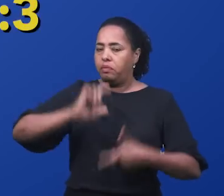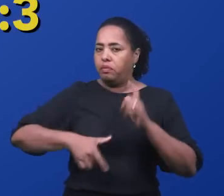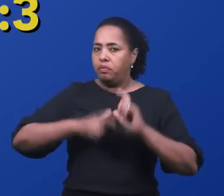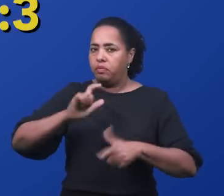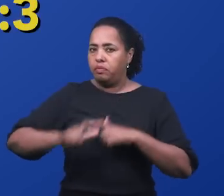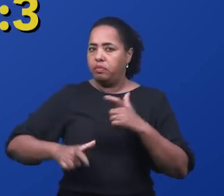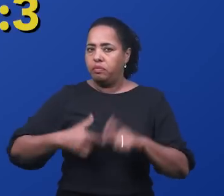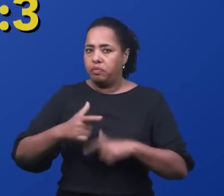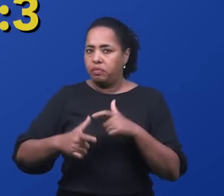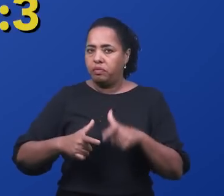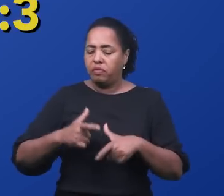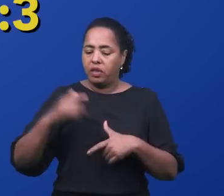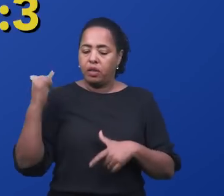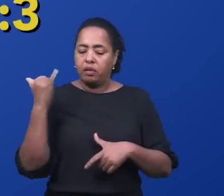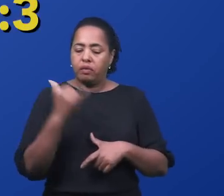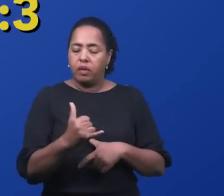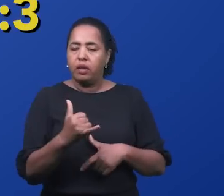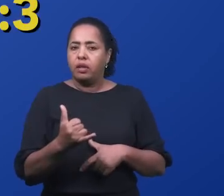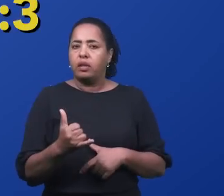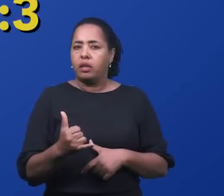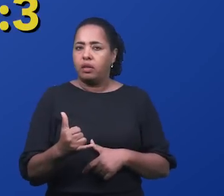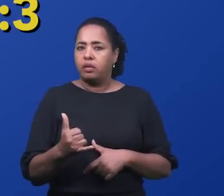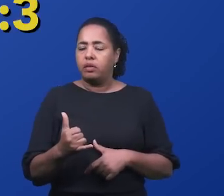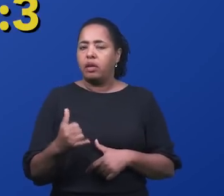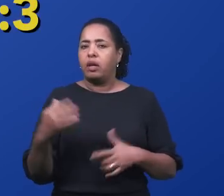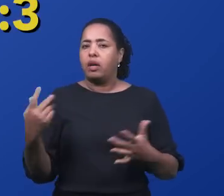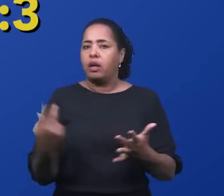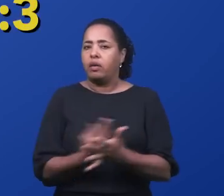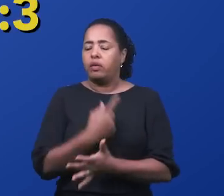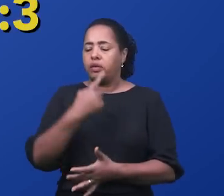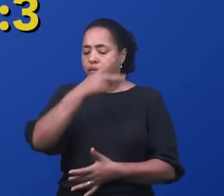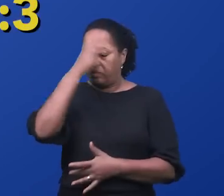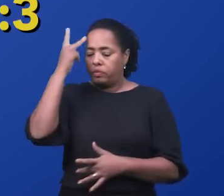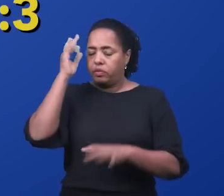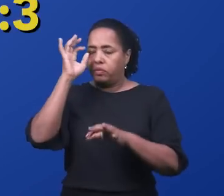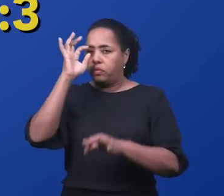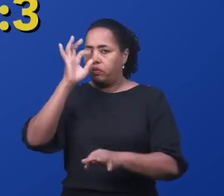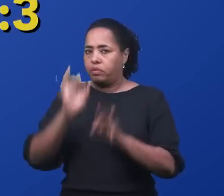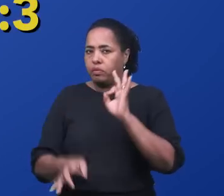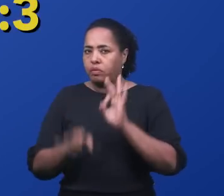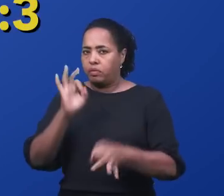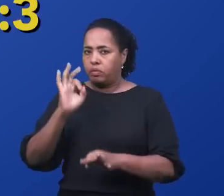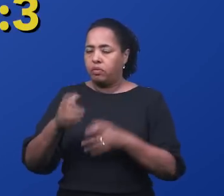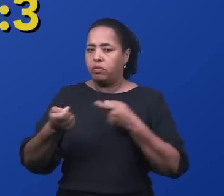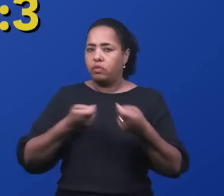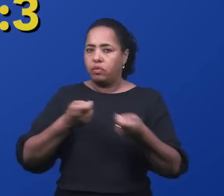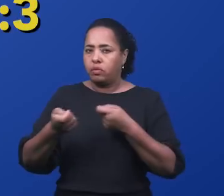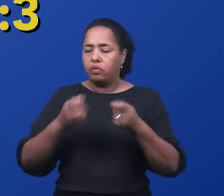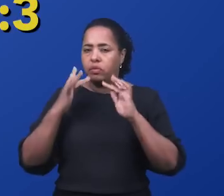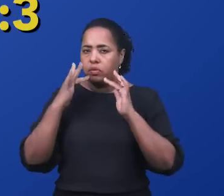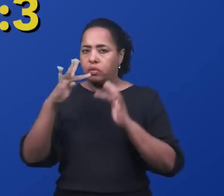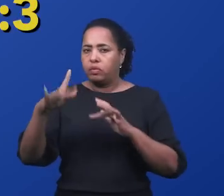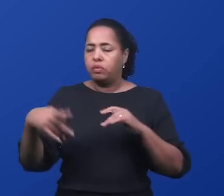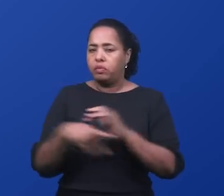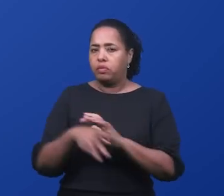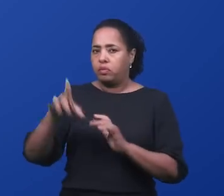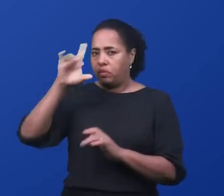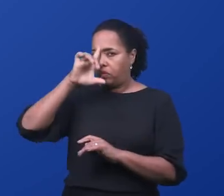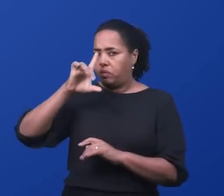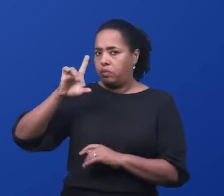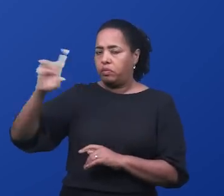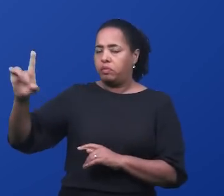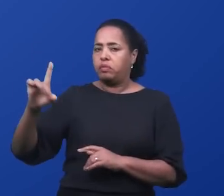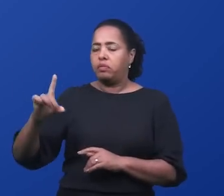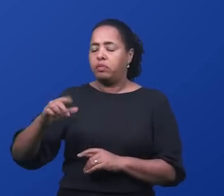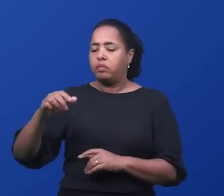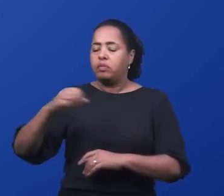Israel, e a rocha de Israel a mim me falou: haverá um justo que domine sobre os homens, que domine no temor de Deus. E será